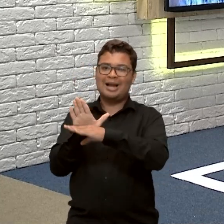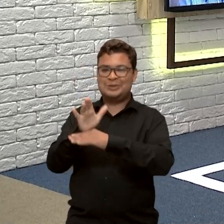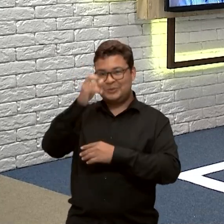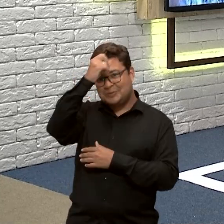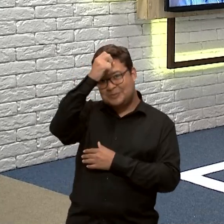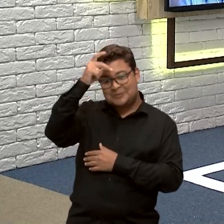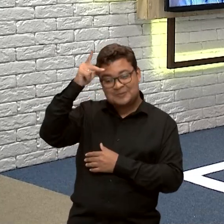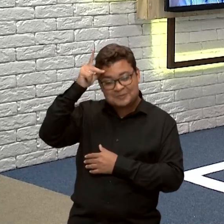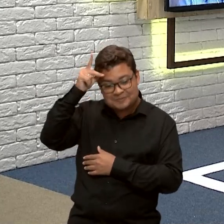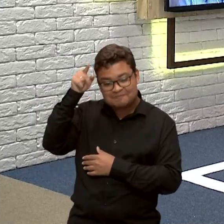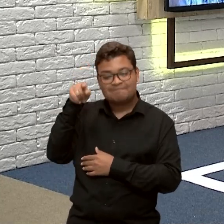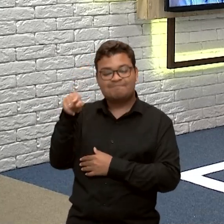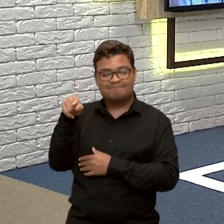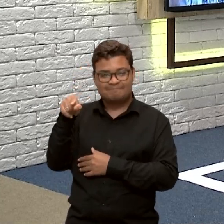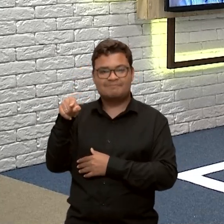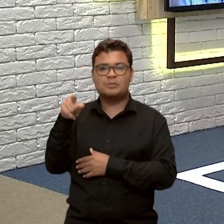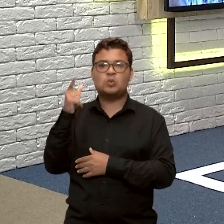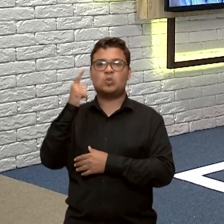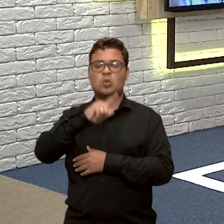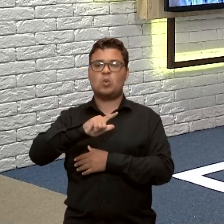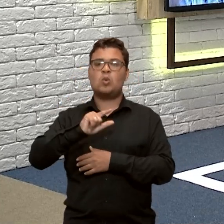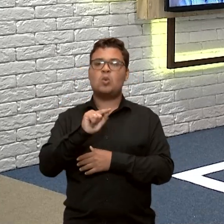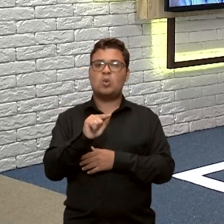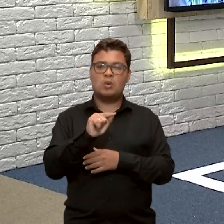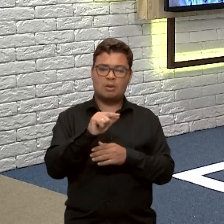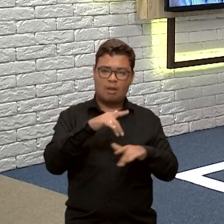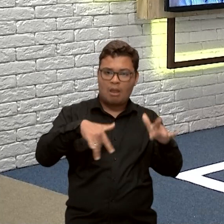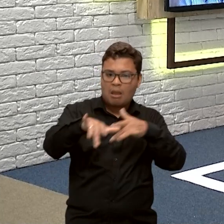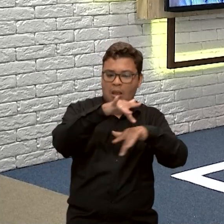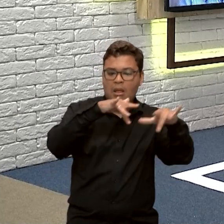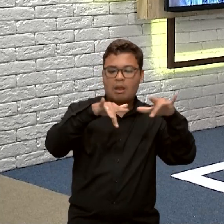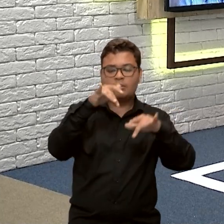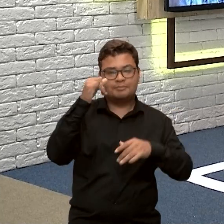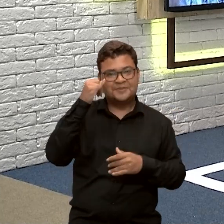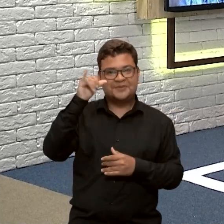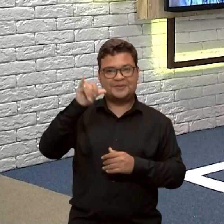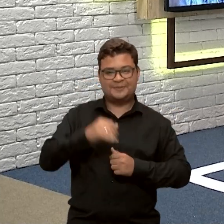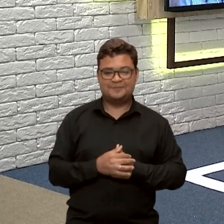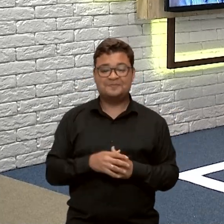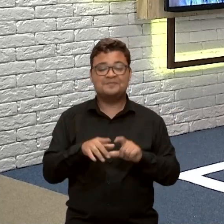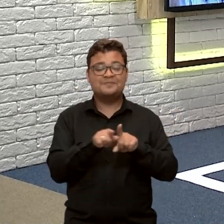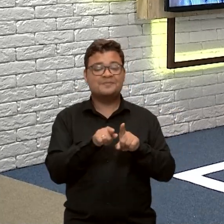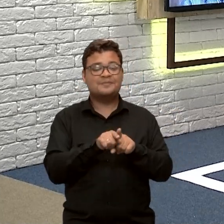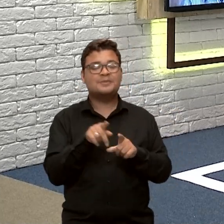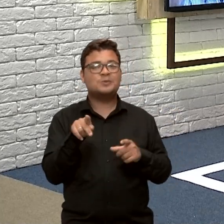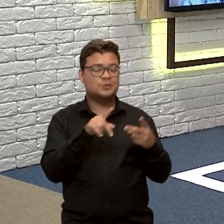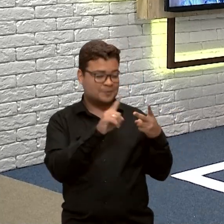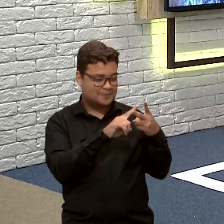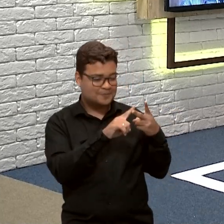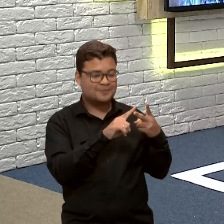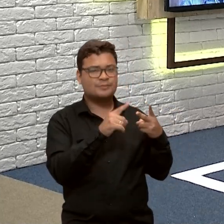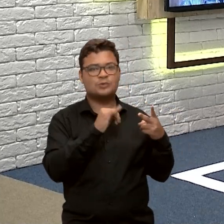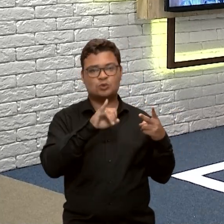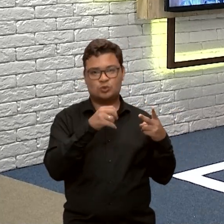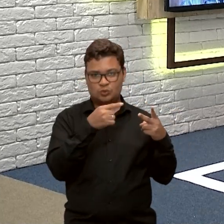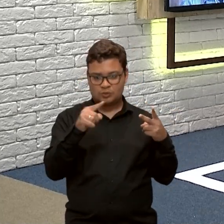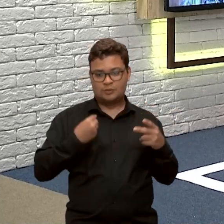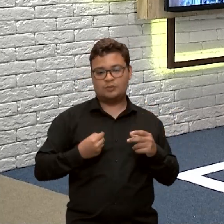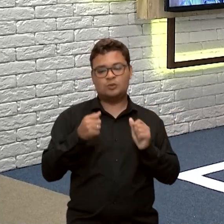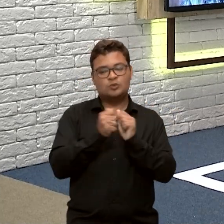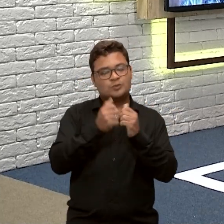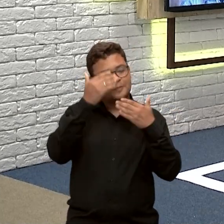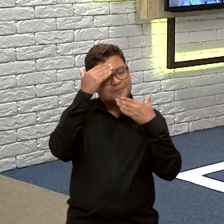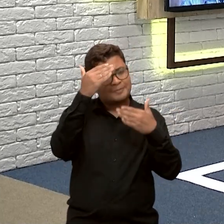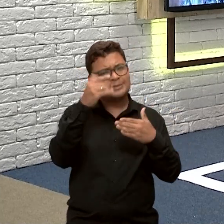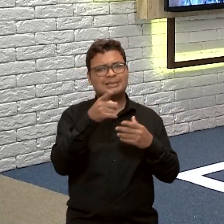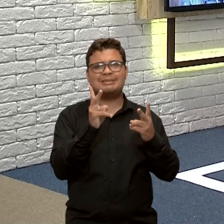Android, iOS, tá? Para todos. Tá certo, Wellington. Você que está nos escutando ou nos assistindo, baixa aí no seu celular